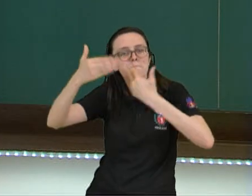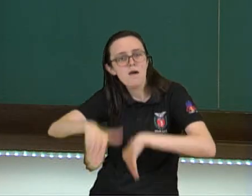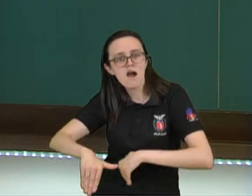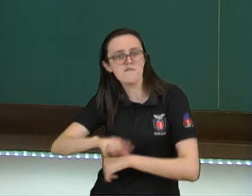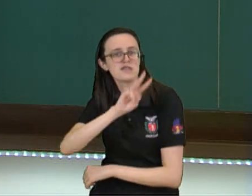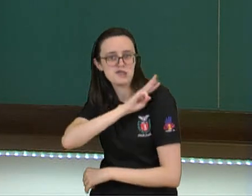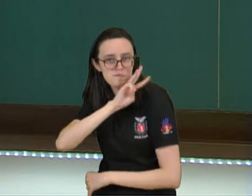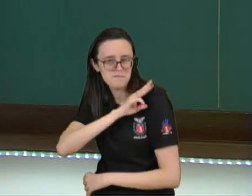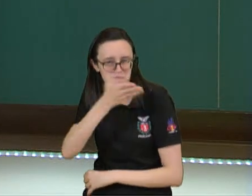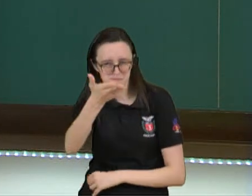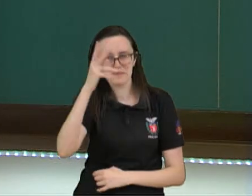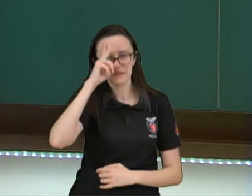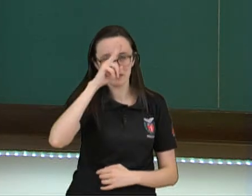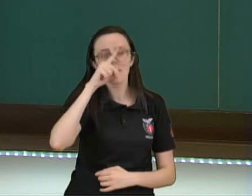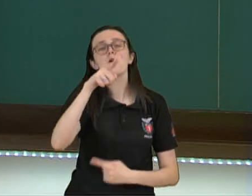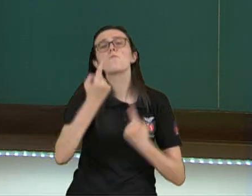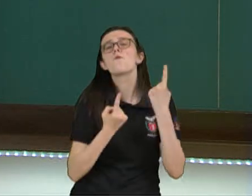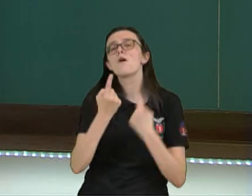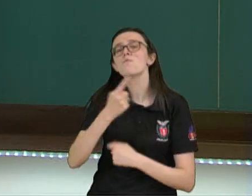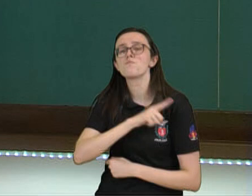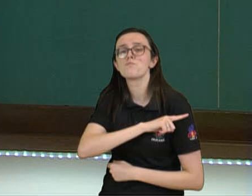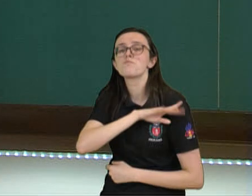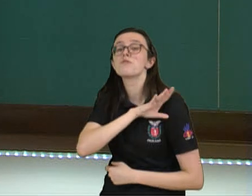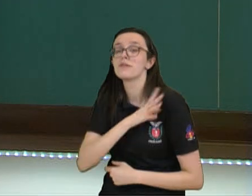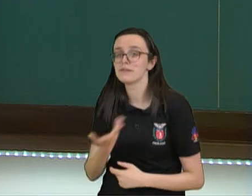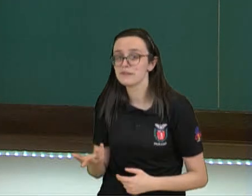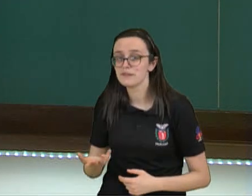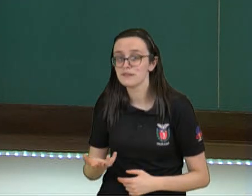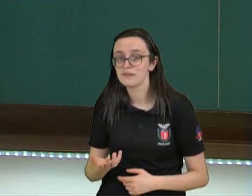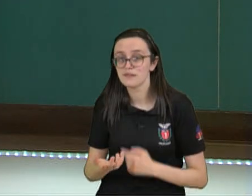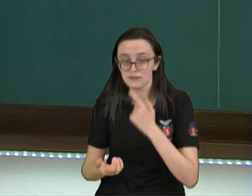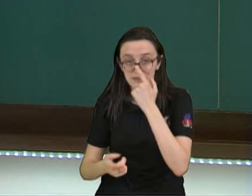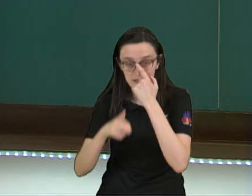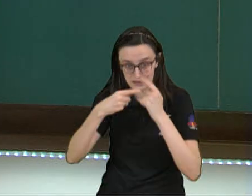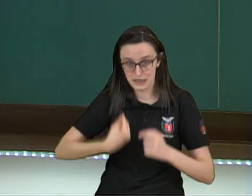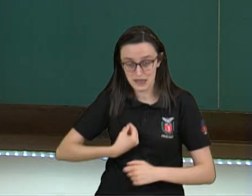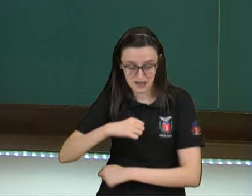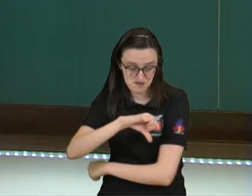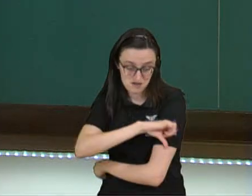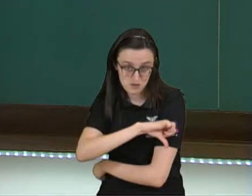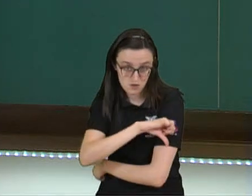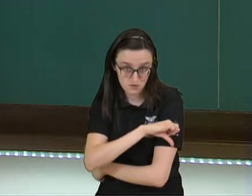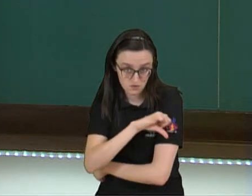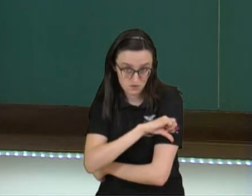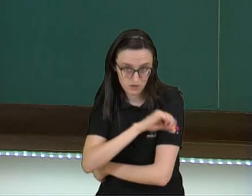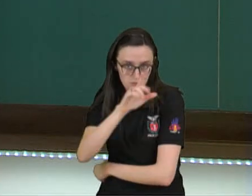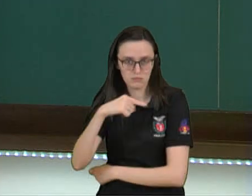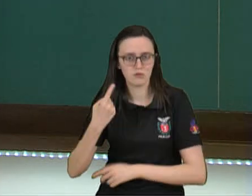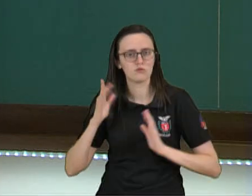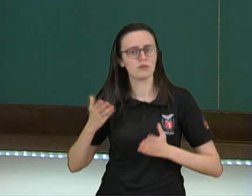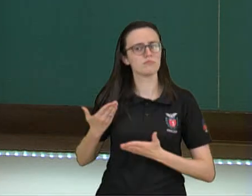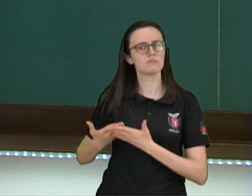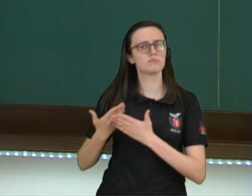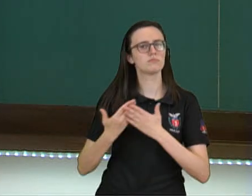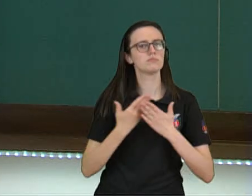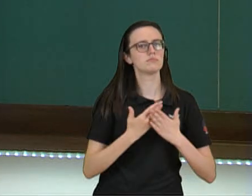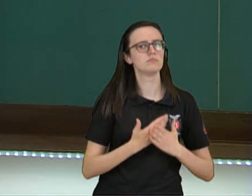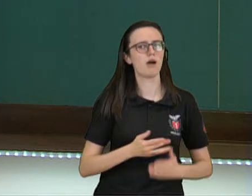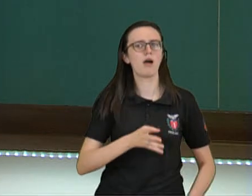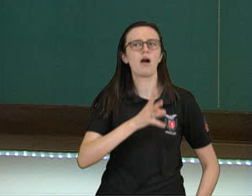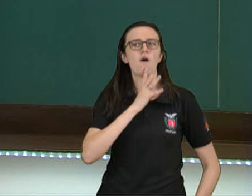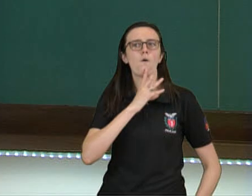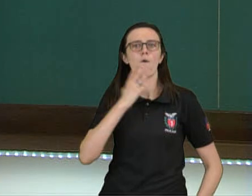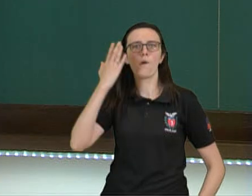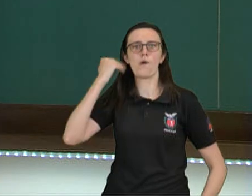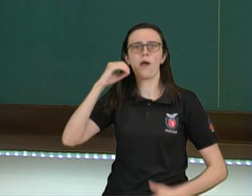Médio. E você está em que ano mesmo? No 9º. Então veja como nós temos o conhecimento necessário para responder